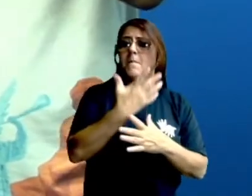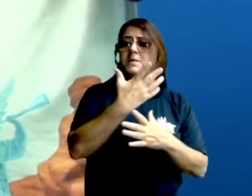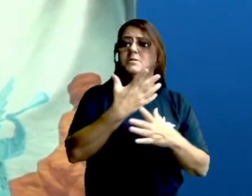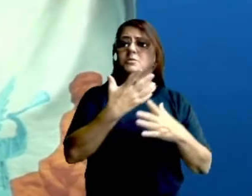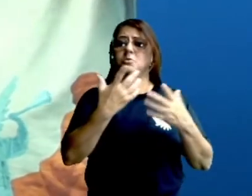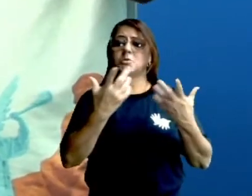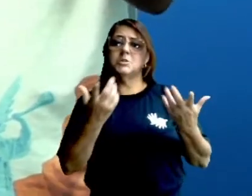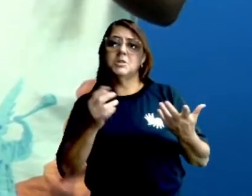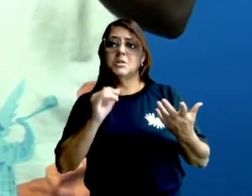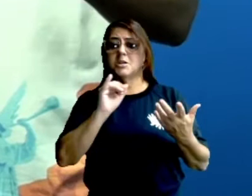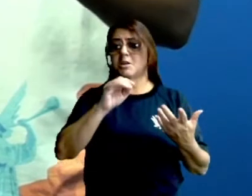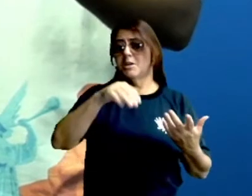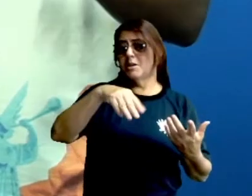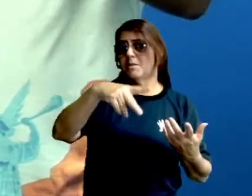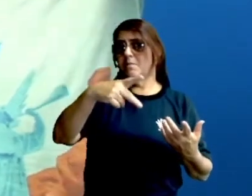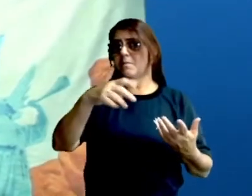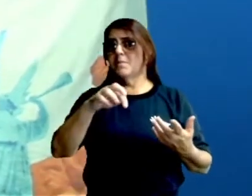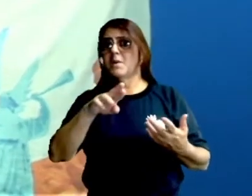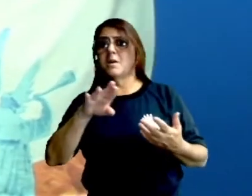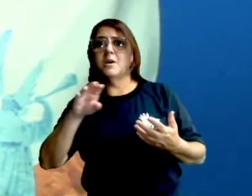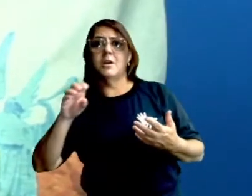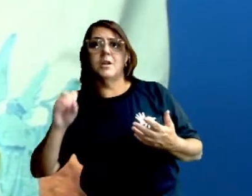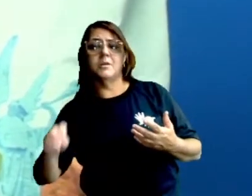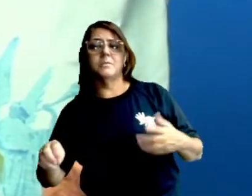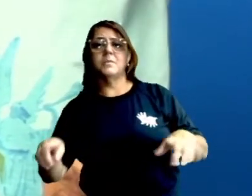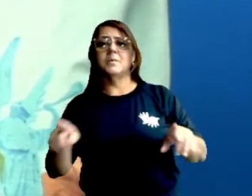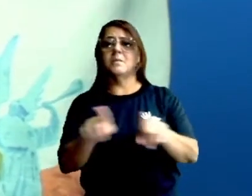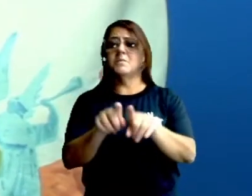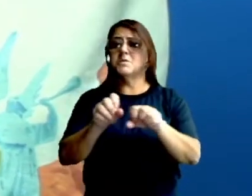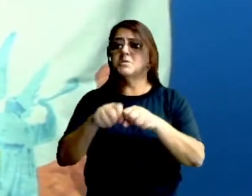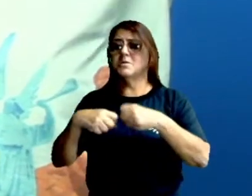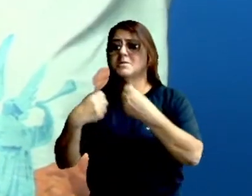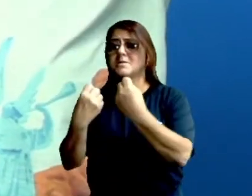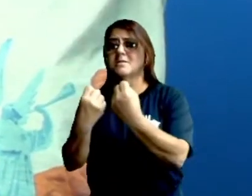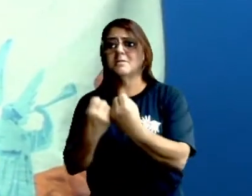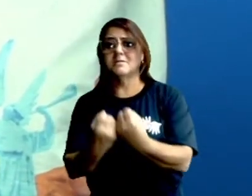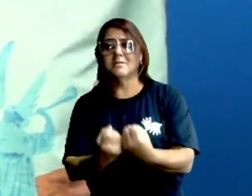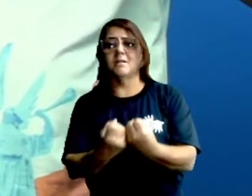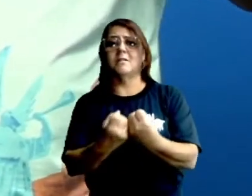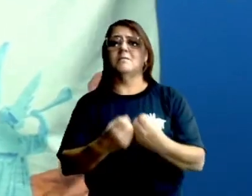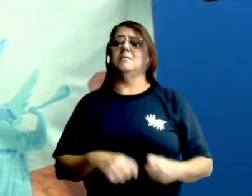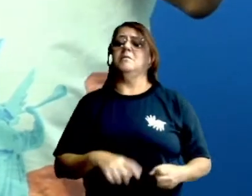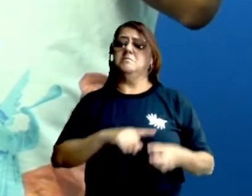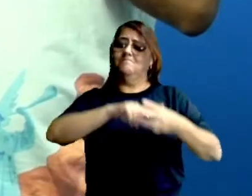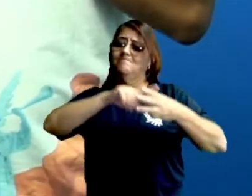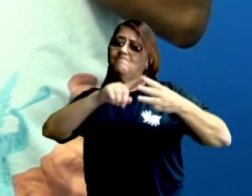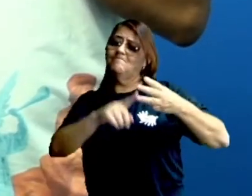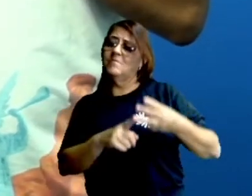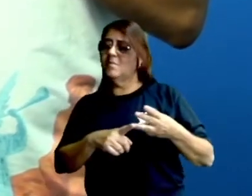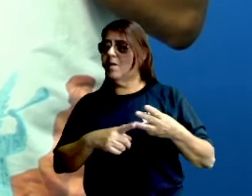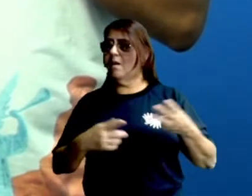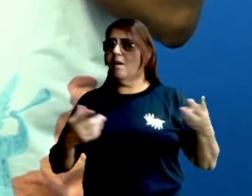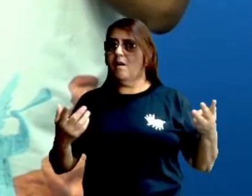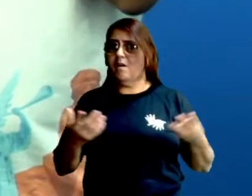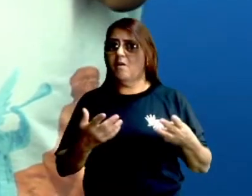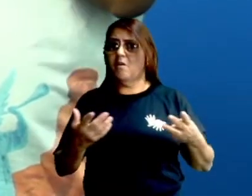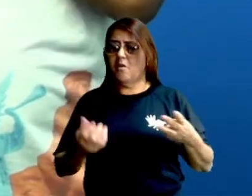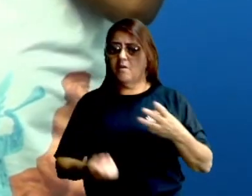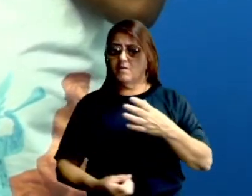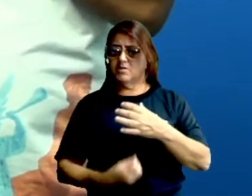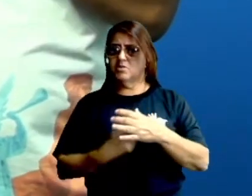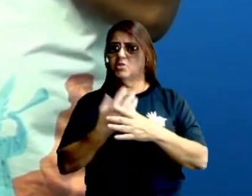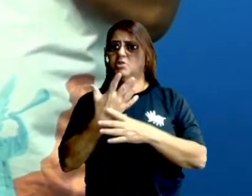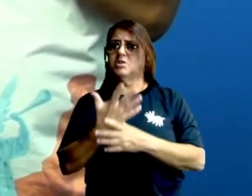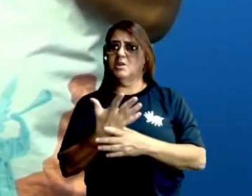impérios, começam a surgir sociedades. Então, entre essas cidades, entre esses impérios, entre essas sociedades, vai surgir